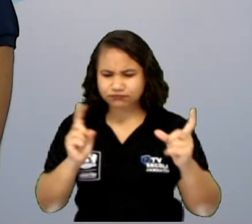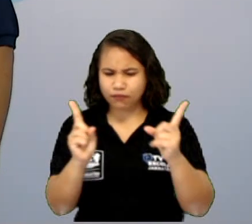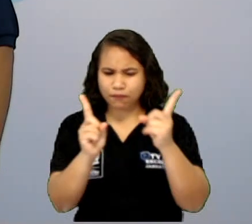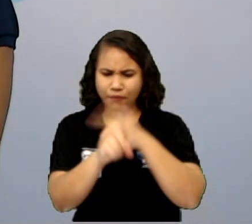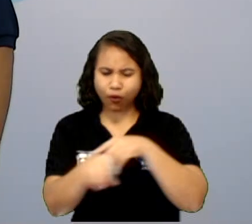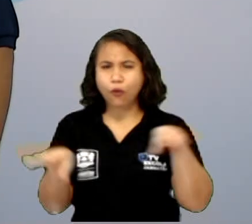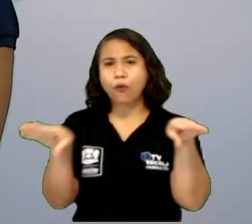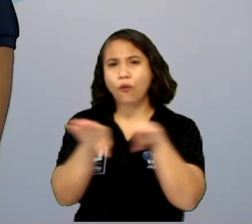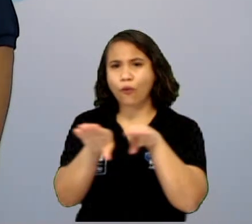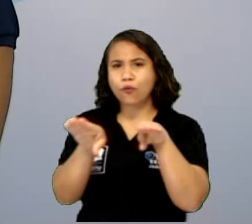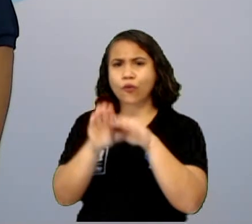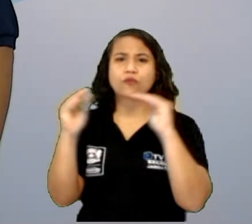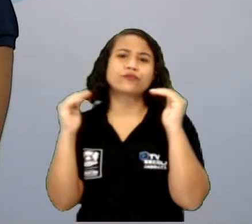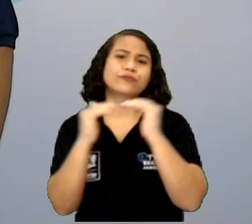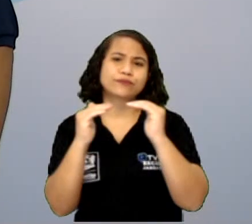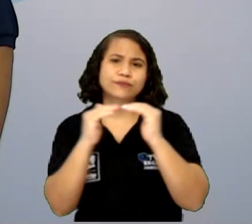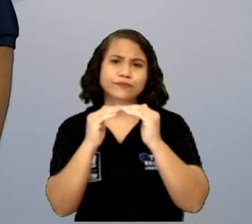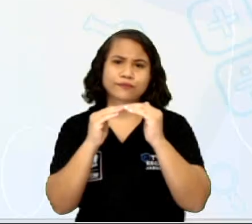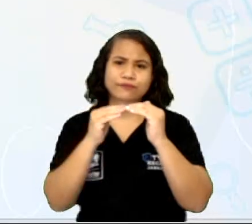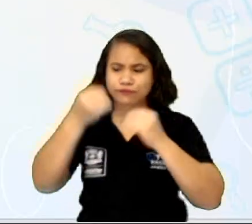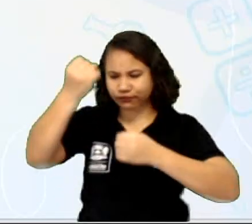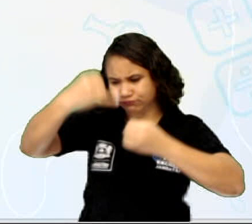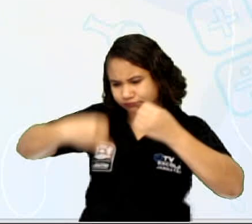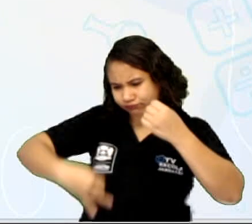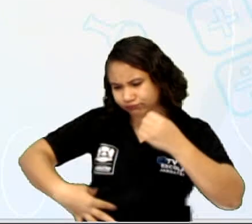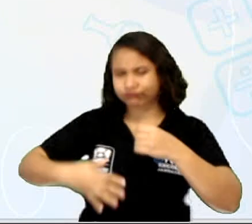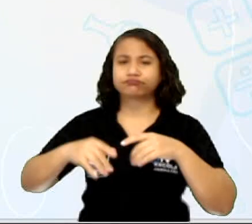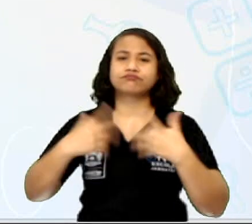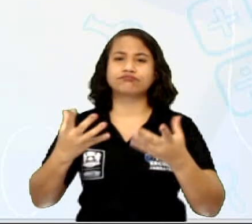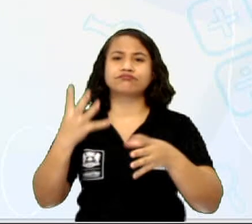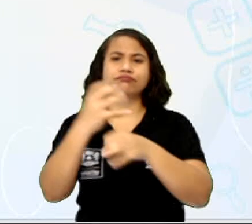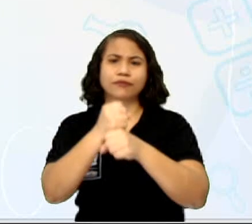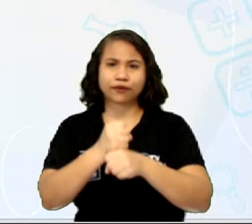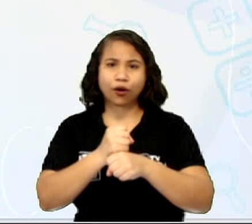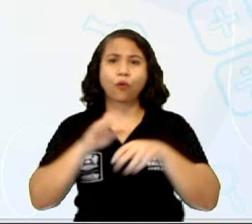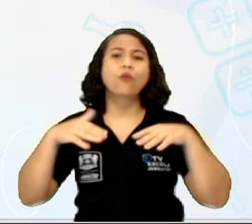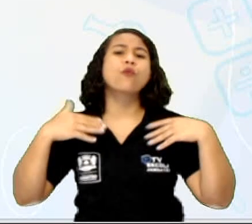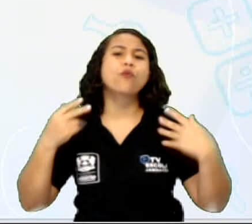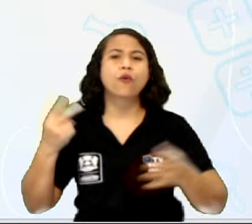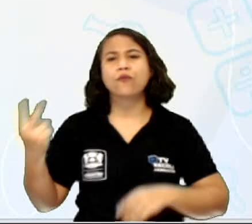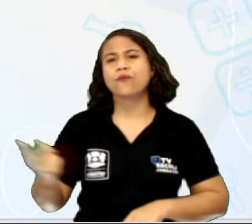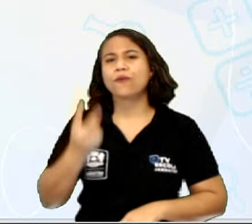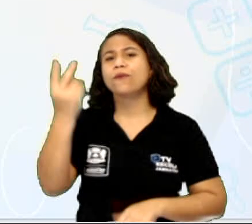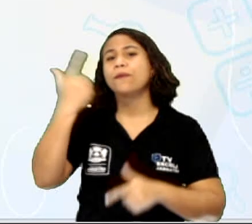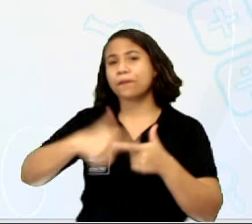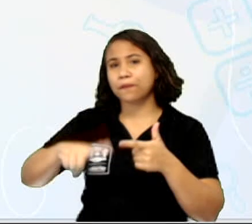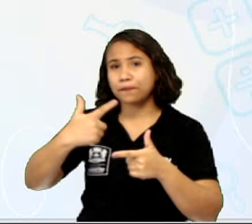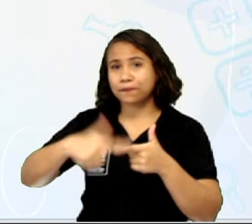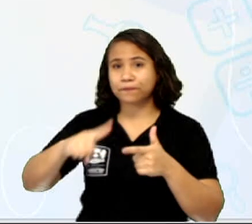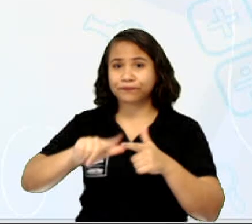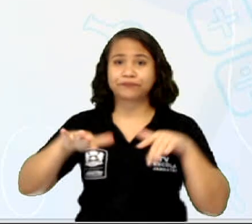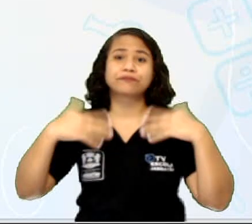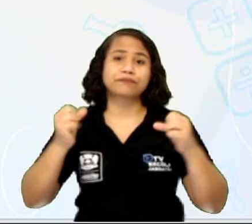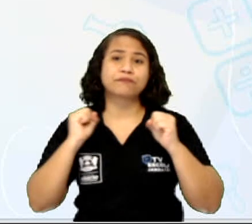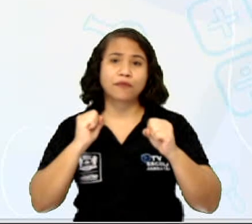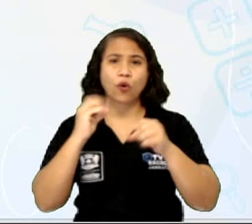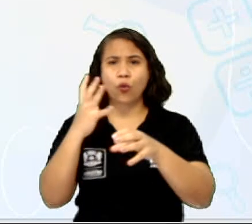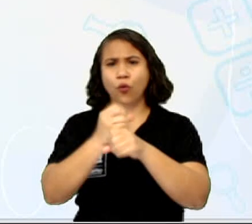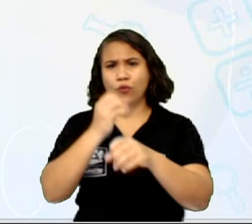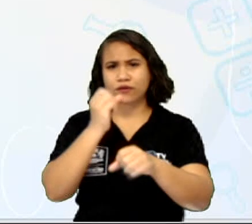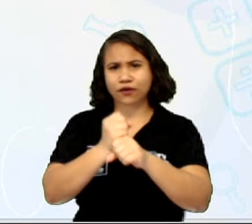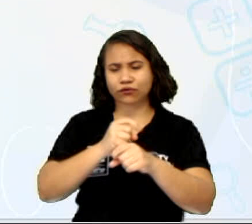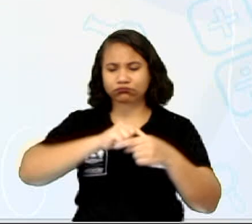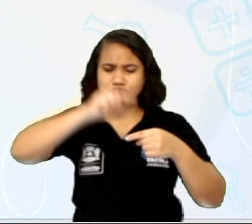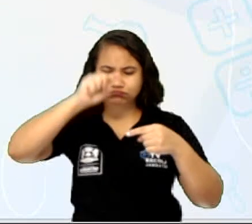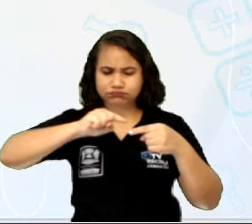ou inversamente proporcionais armar e calcular Quais são as grandezas no problema aquilo que pode ser contado ou medida